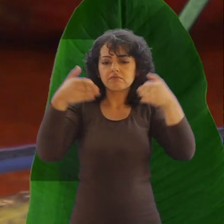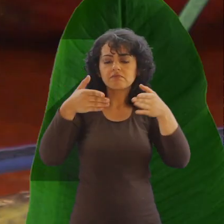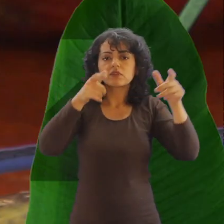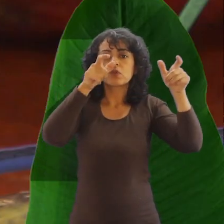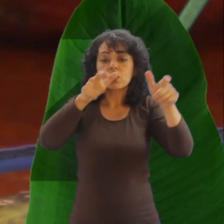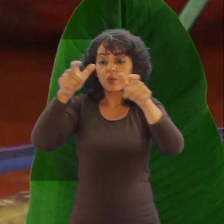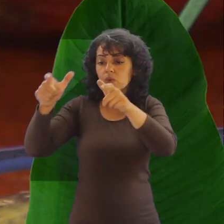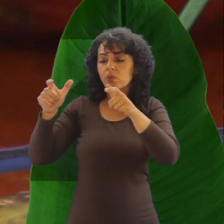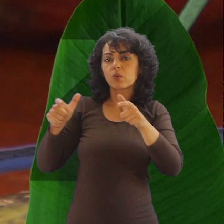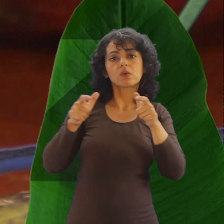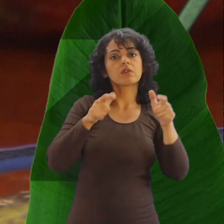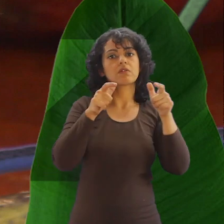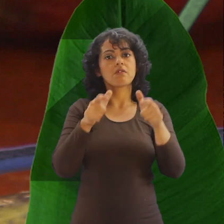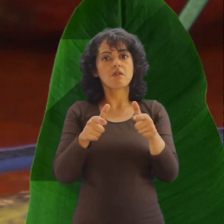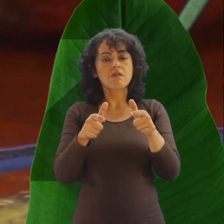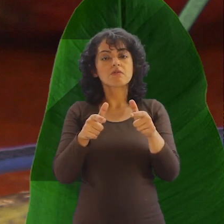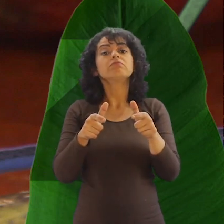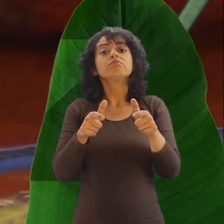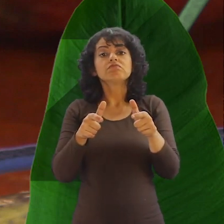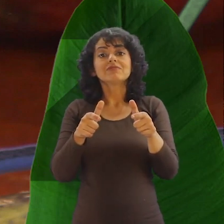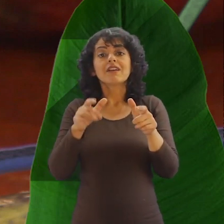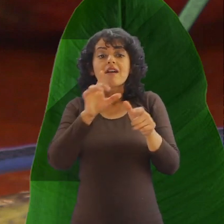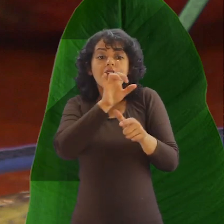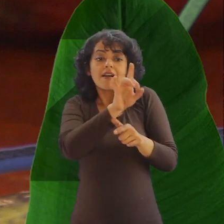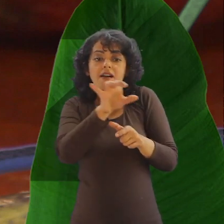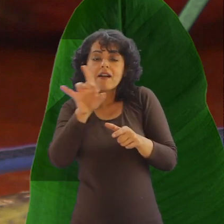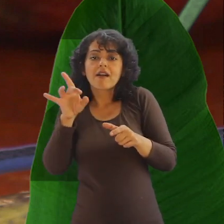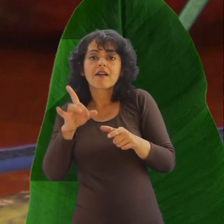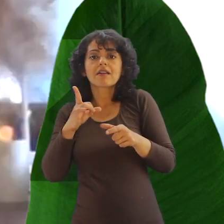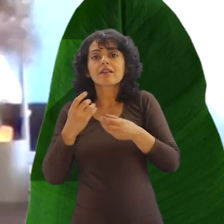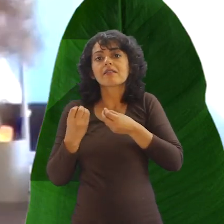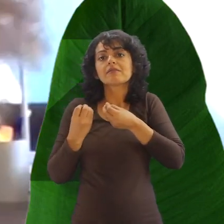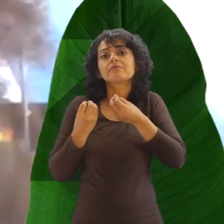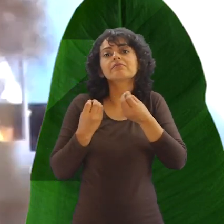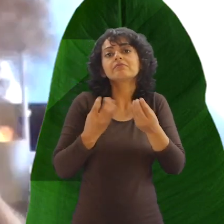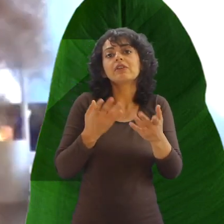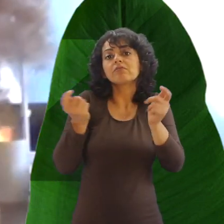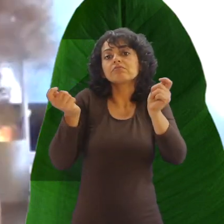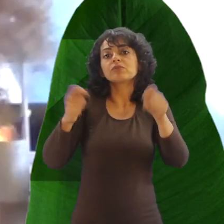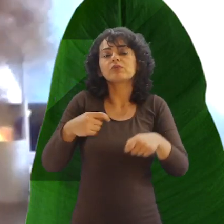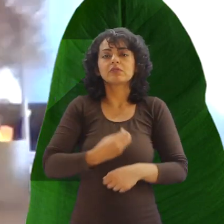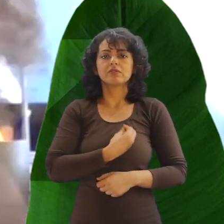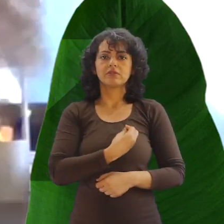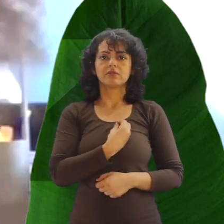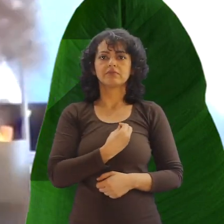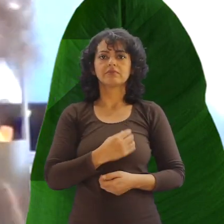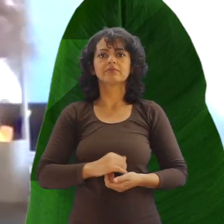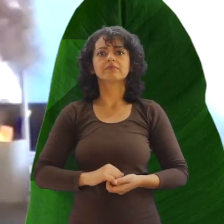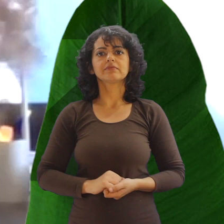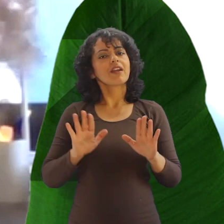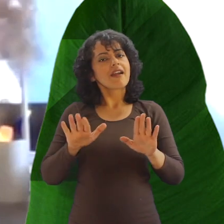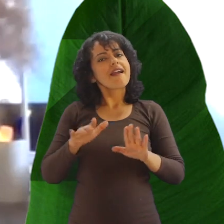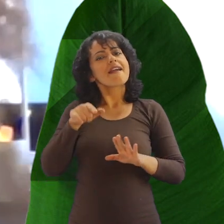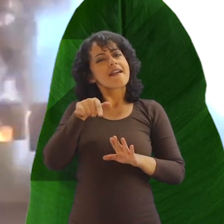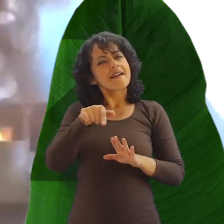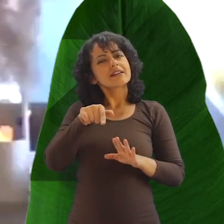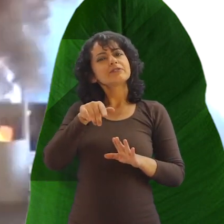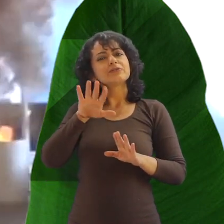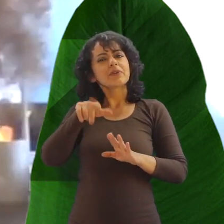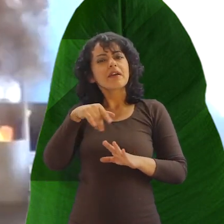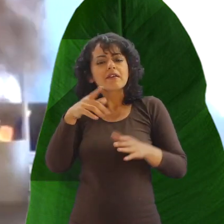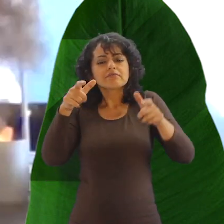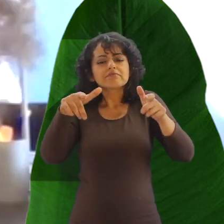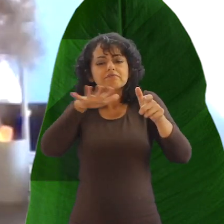Que dão as condições, as possibilidades de existência. É um pouco por aí, assim, é um espaço de experimentação, uma